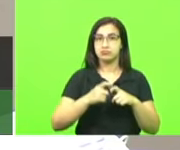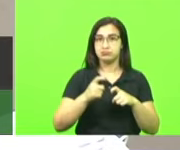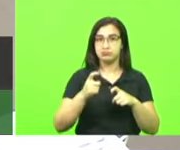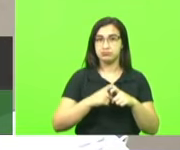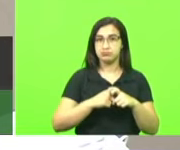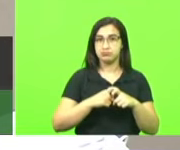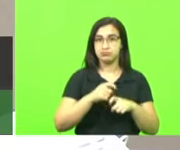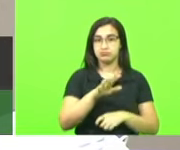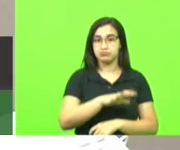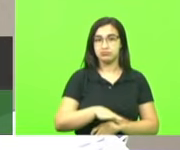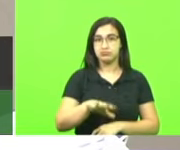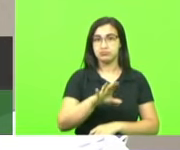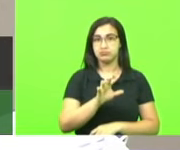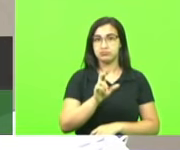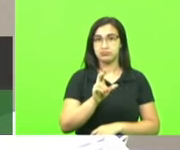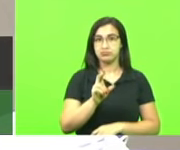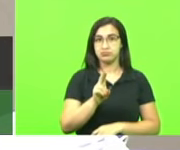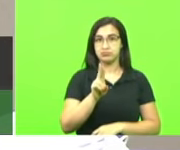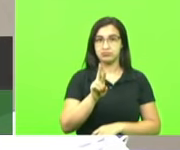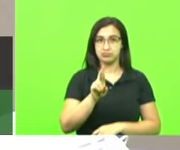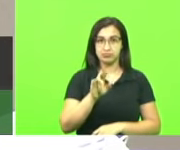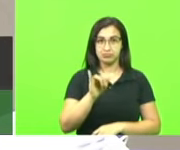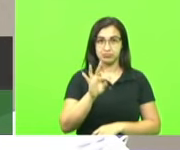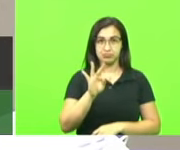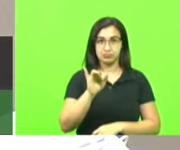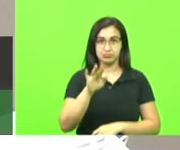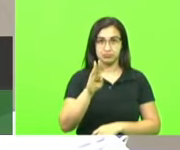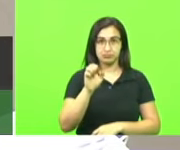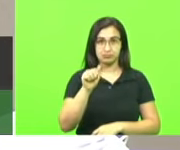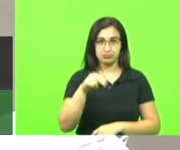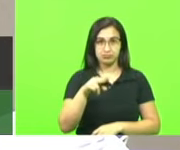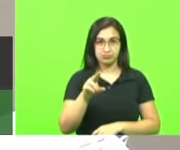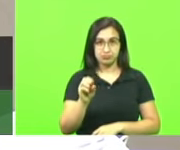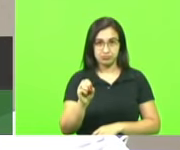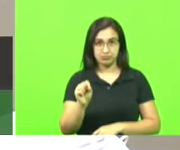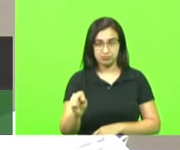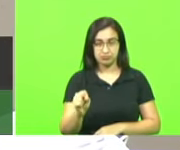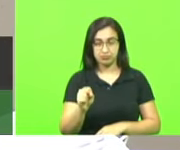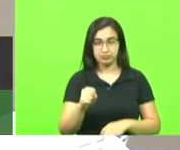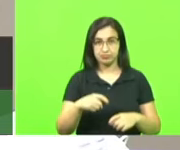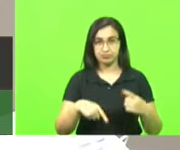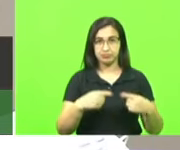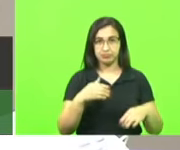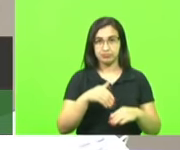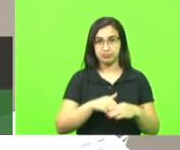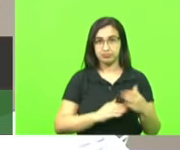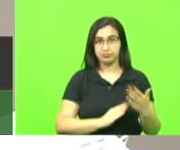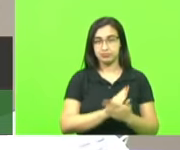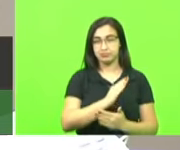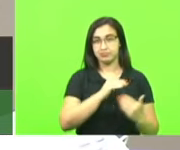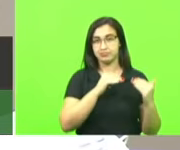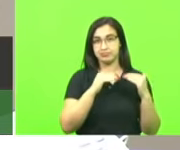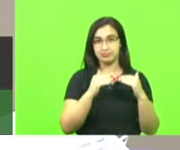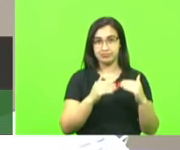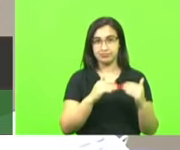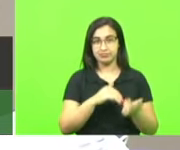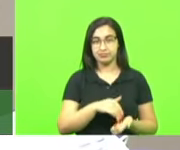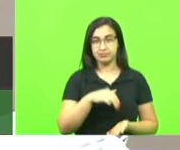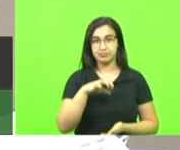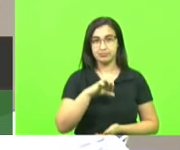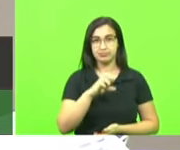discussão. Não havendo quem queira discutir, em votação, deputados que aprovam permaneçam como se encontram. Aprovado por unanimidade.